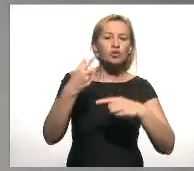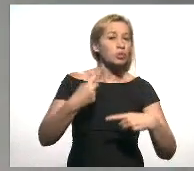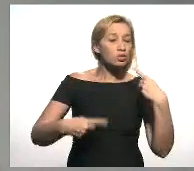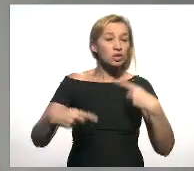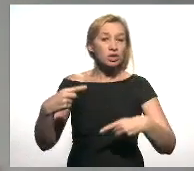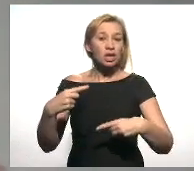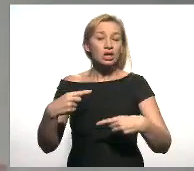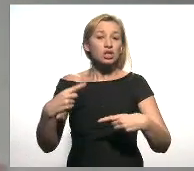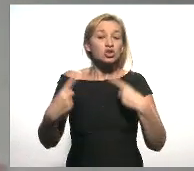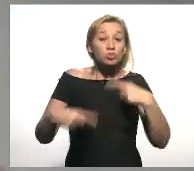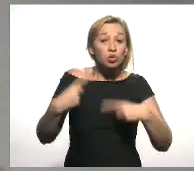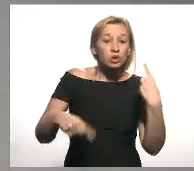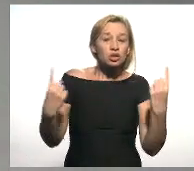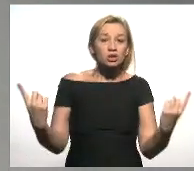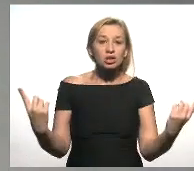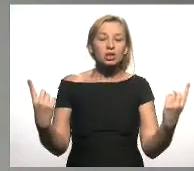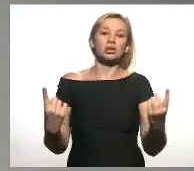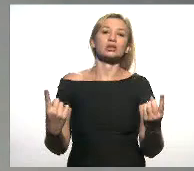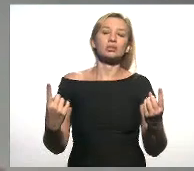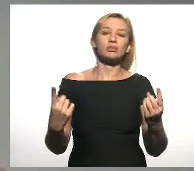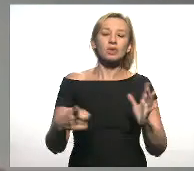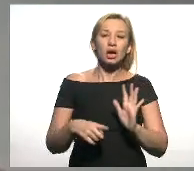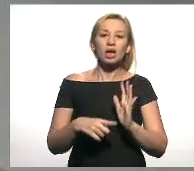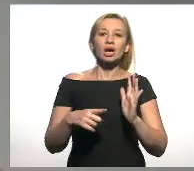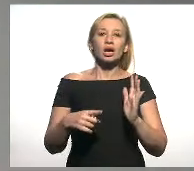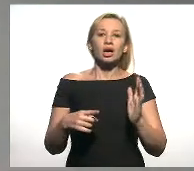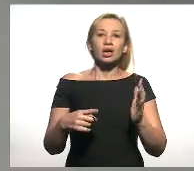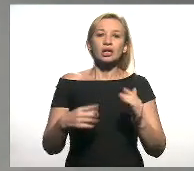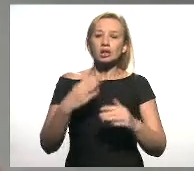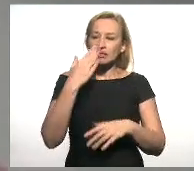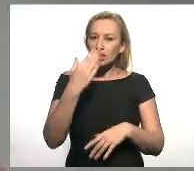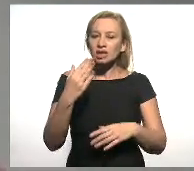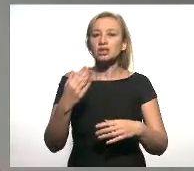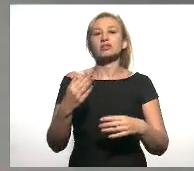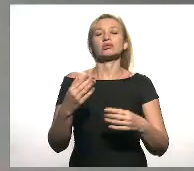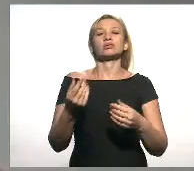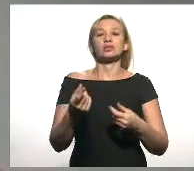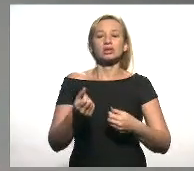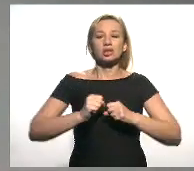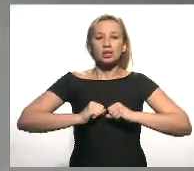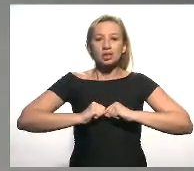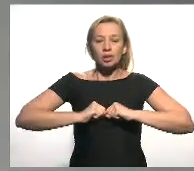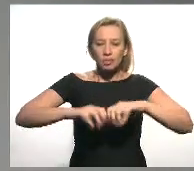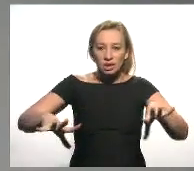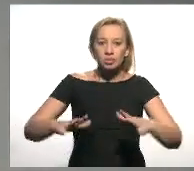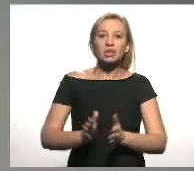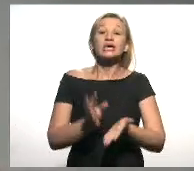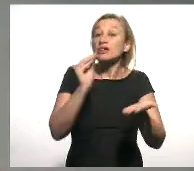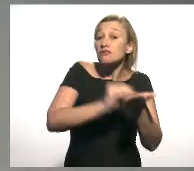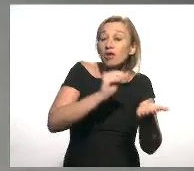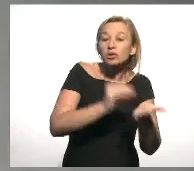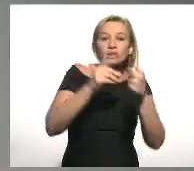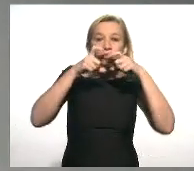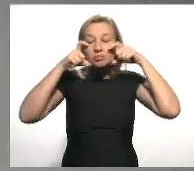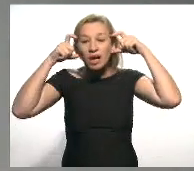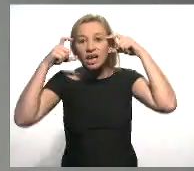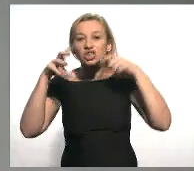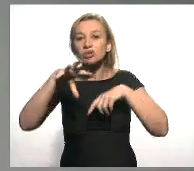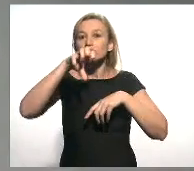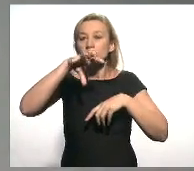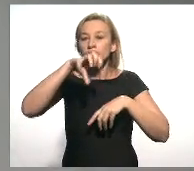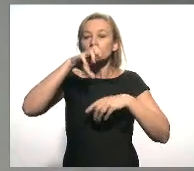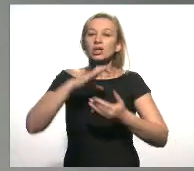de enfrentamento a essa pandemia. Faltaram máscaras, continuam faltando capotes, respiradores. Então,